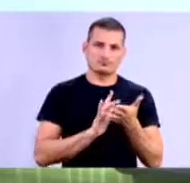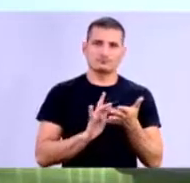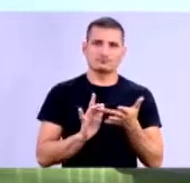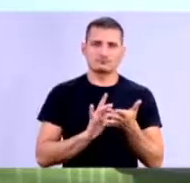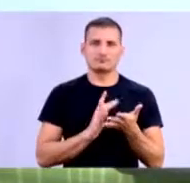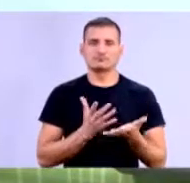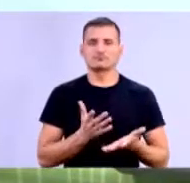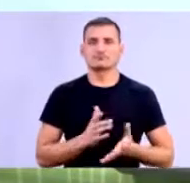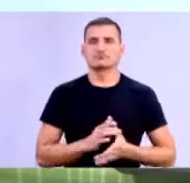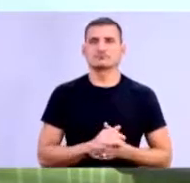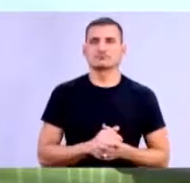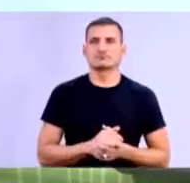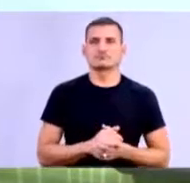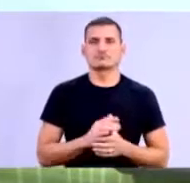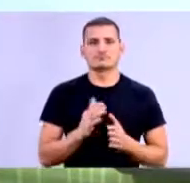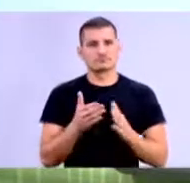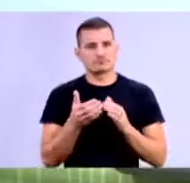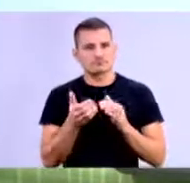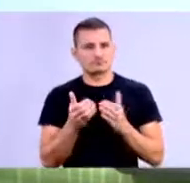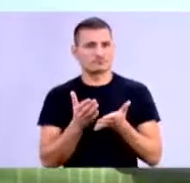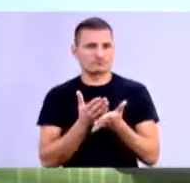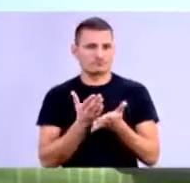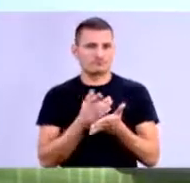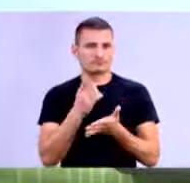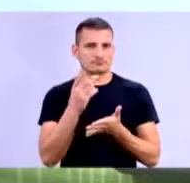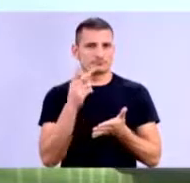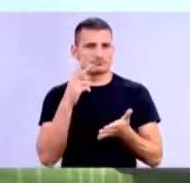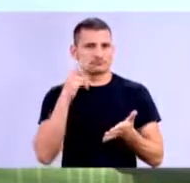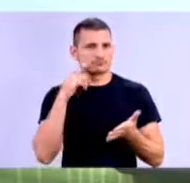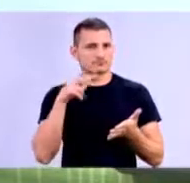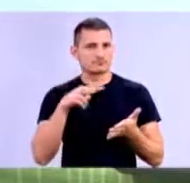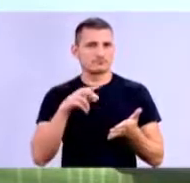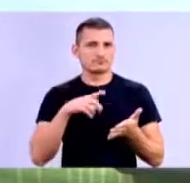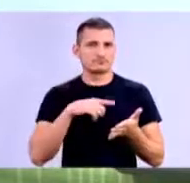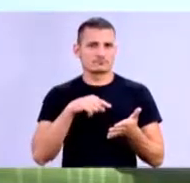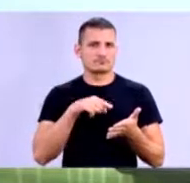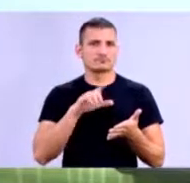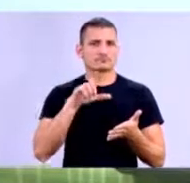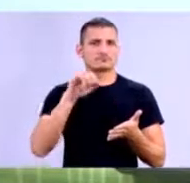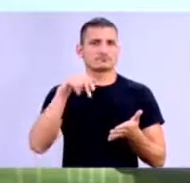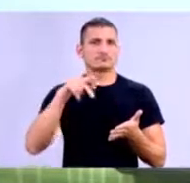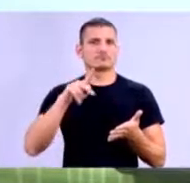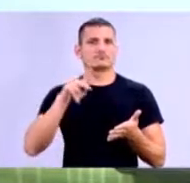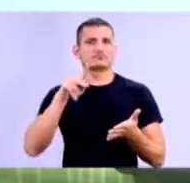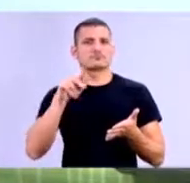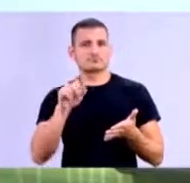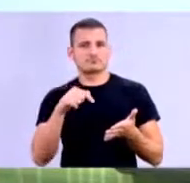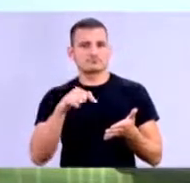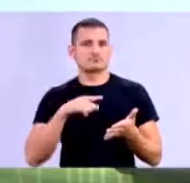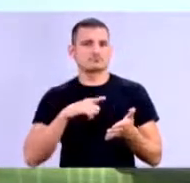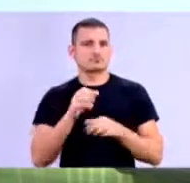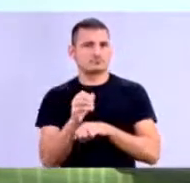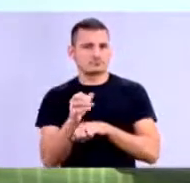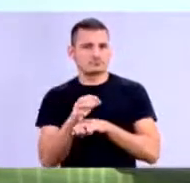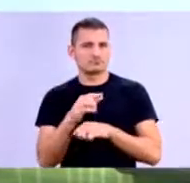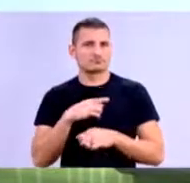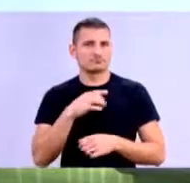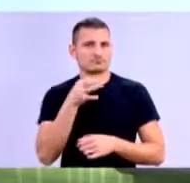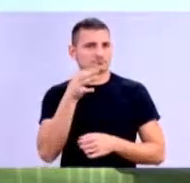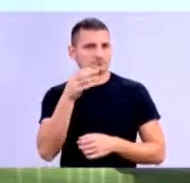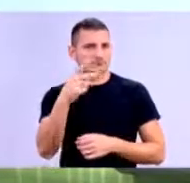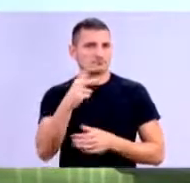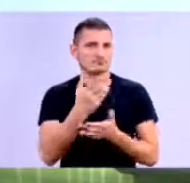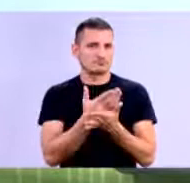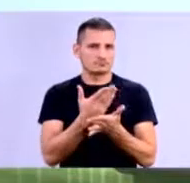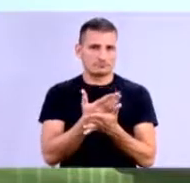peça o caderno, você vai observar que tem links, tem orientações, né, tem sugestões para teu